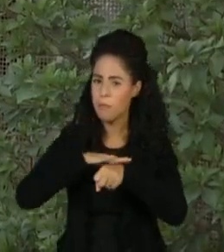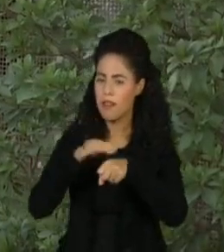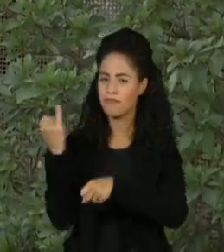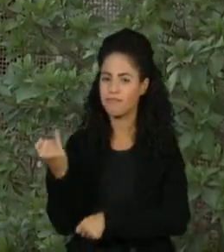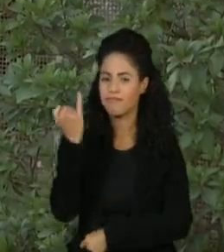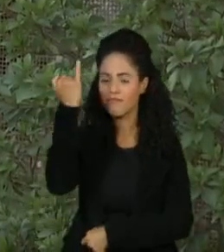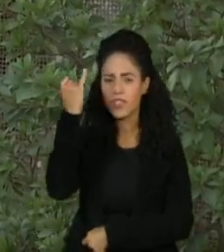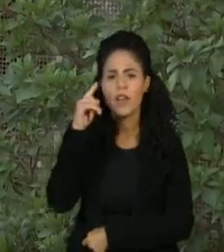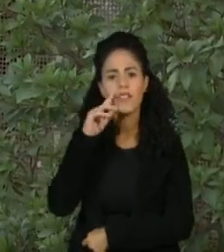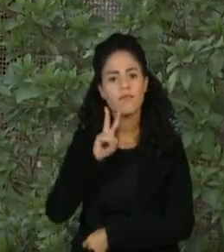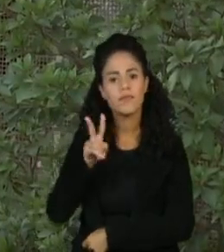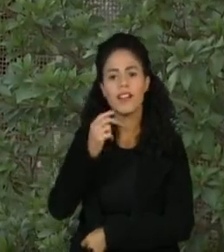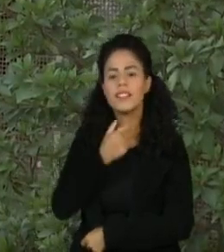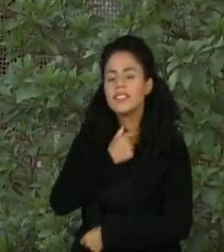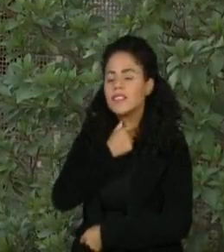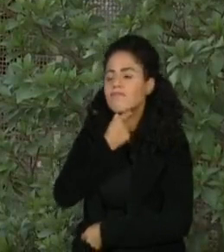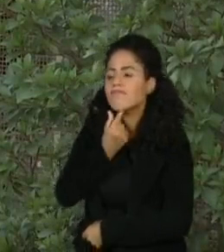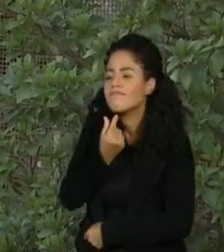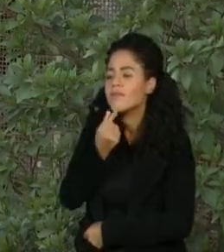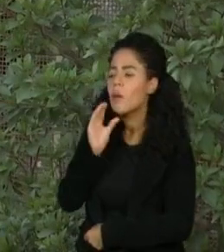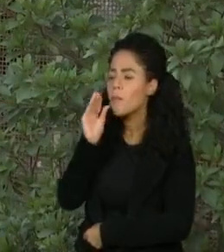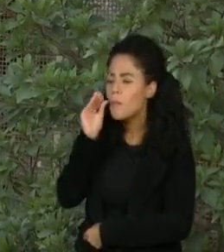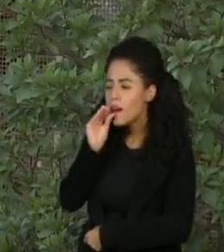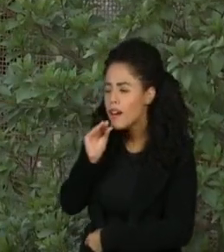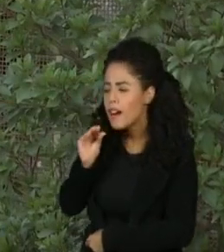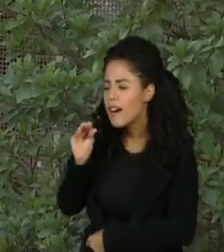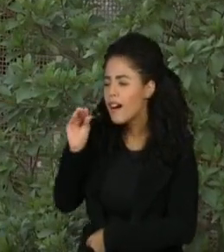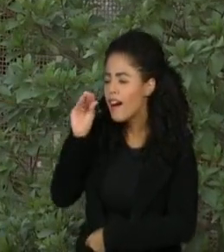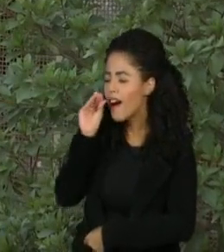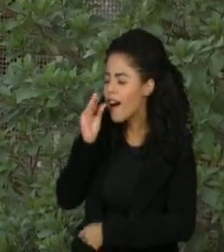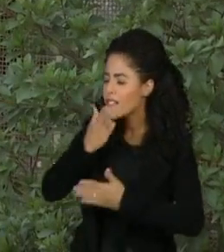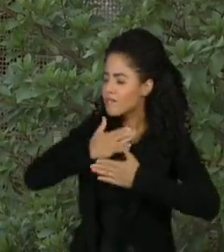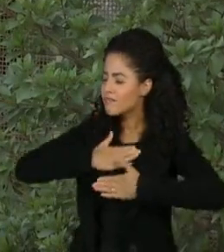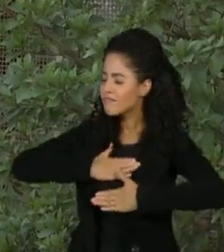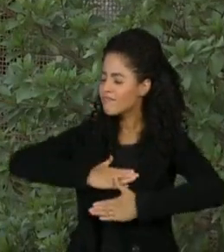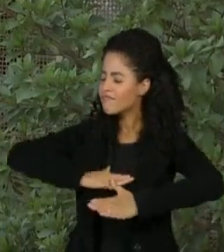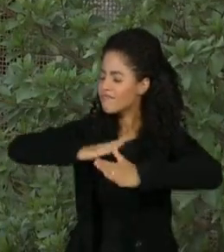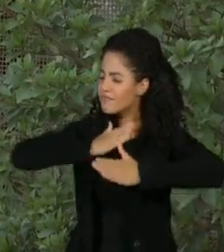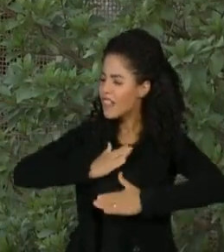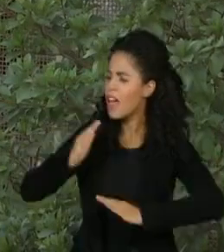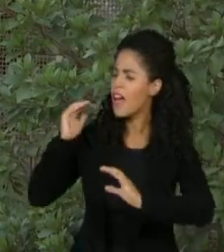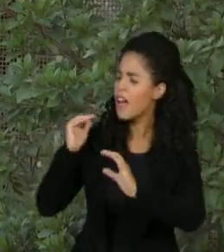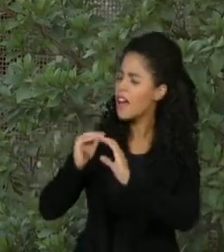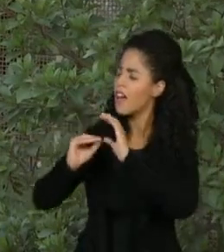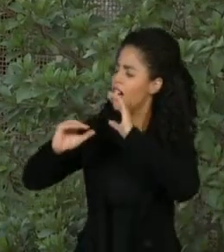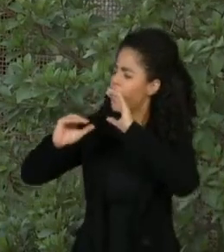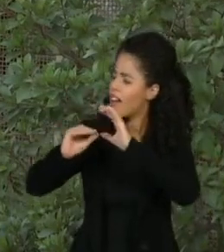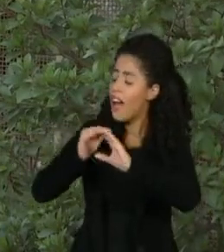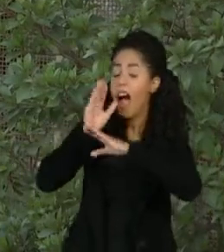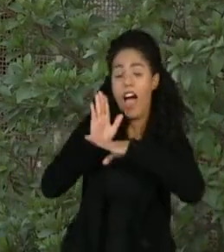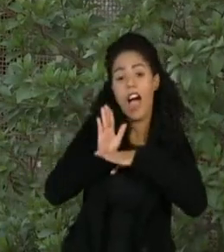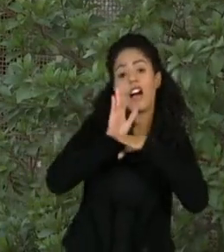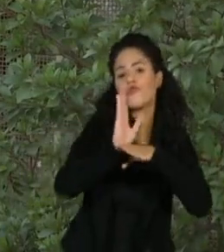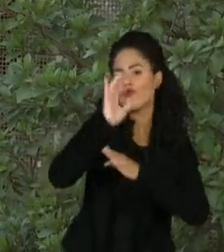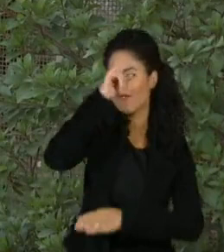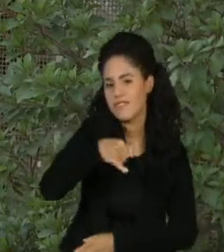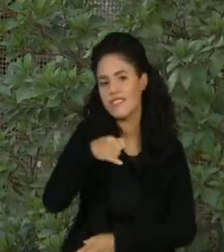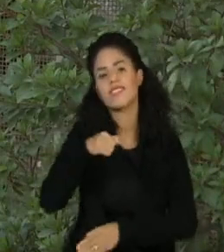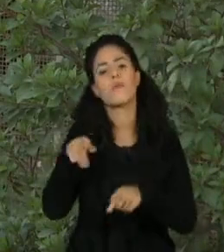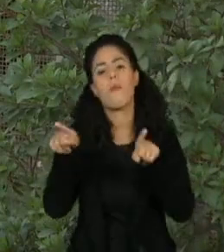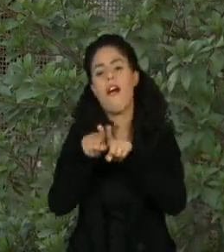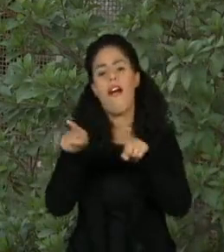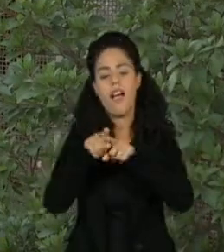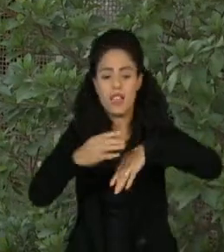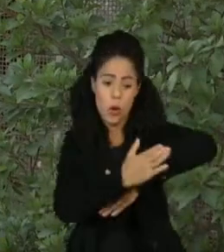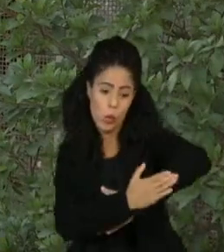tom de voz doce, um ritmo mais cantado, tranquilo, também ajuda a fazer com que o